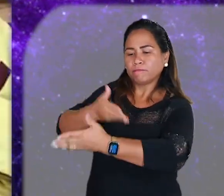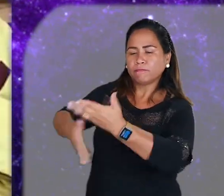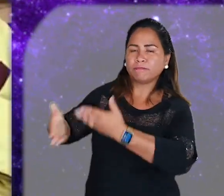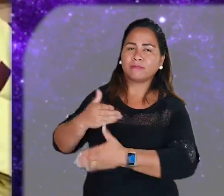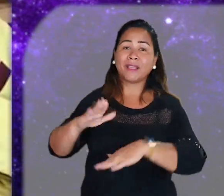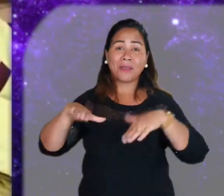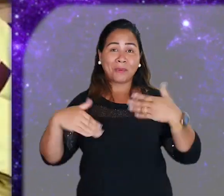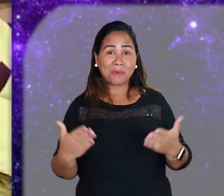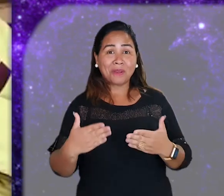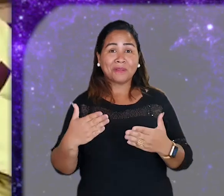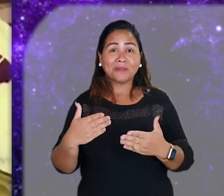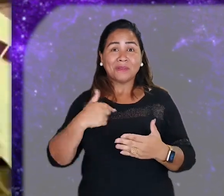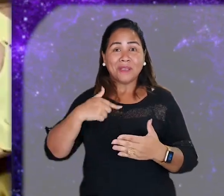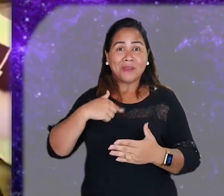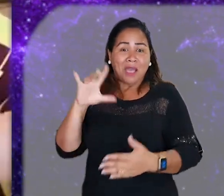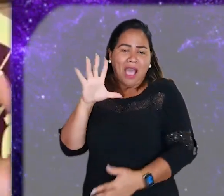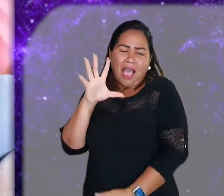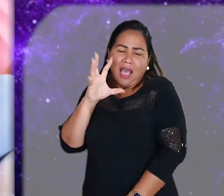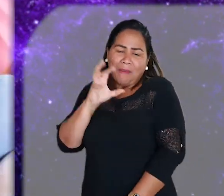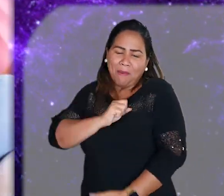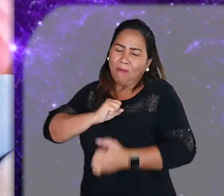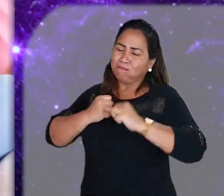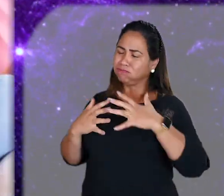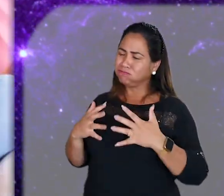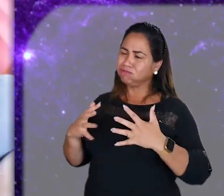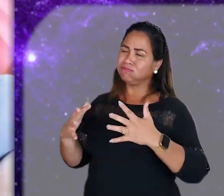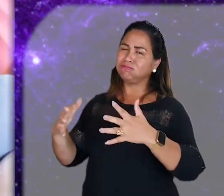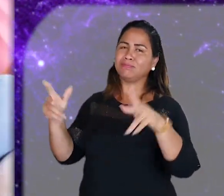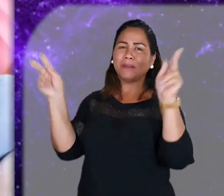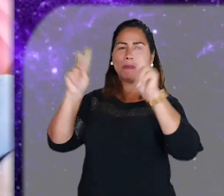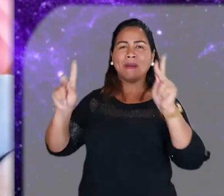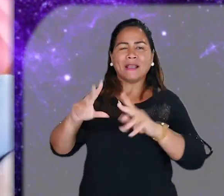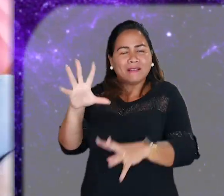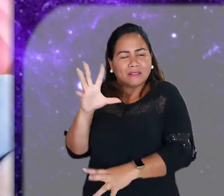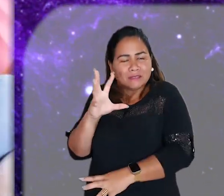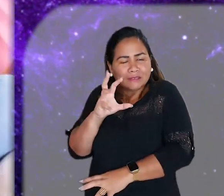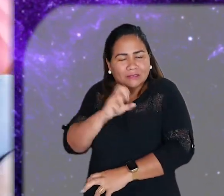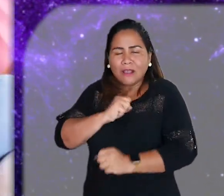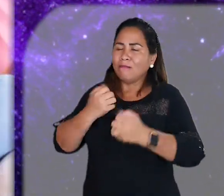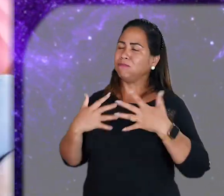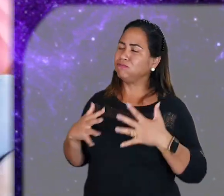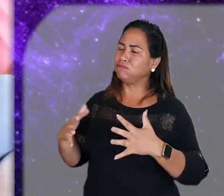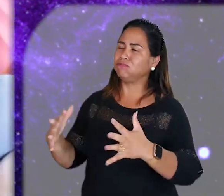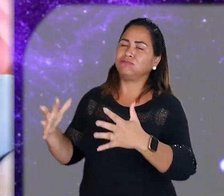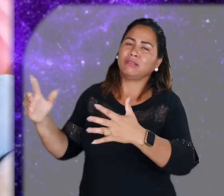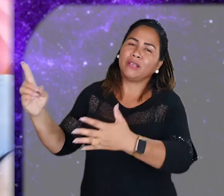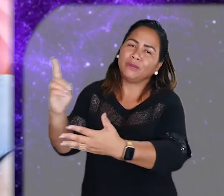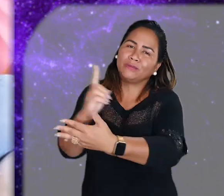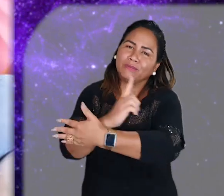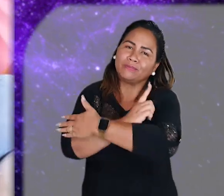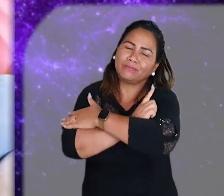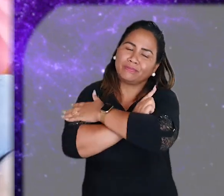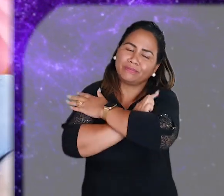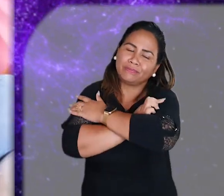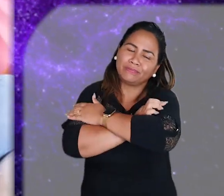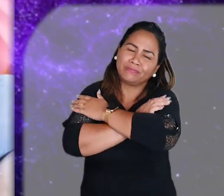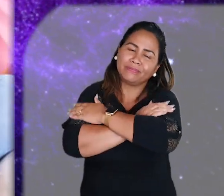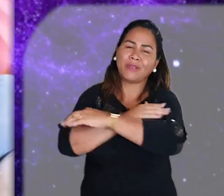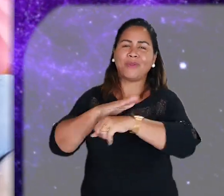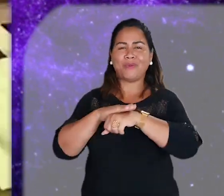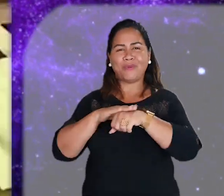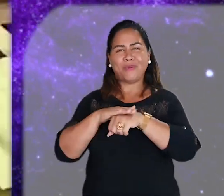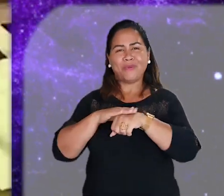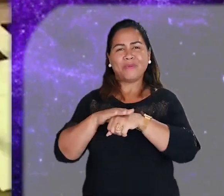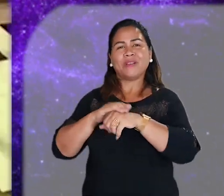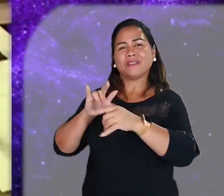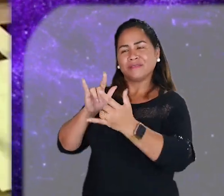quando eu limpo o campo e eu transmito muito amor genuinamente eu faço a minha parte eu